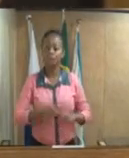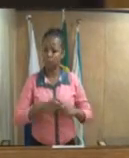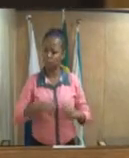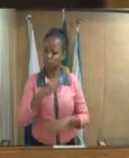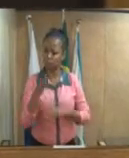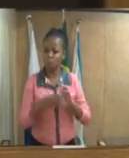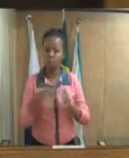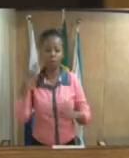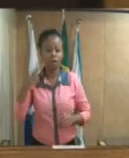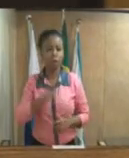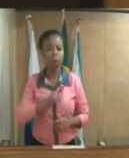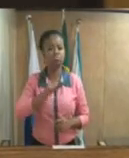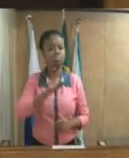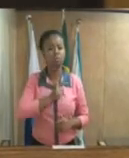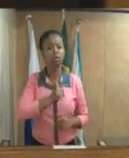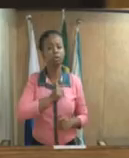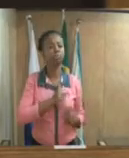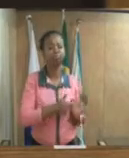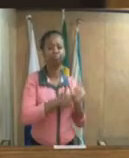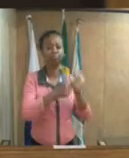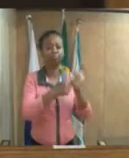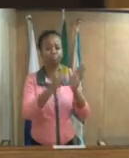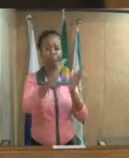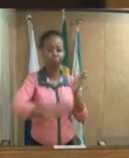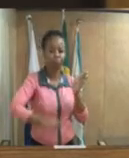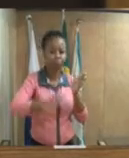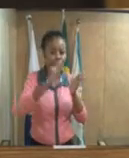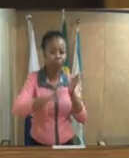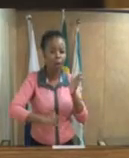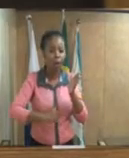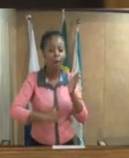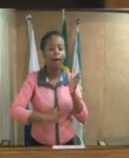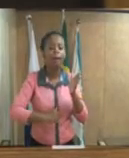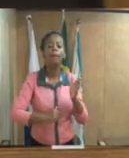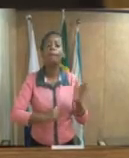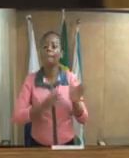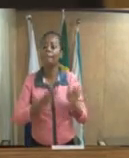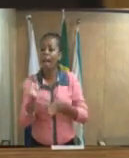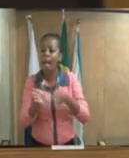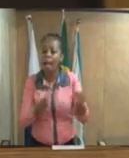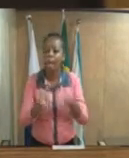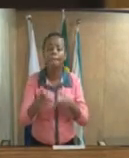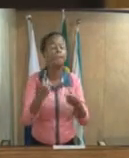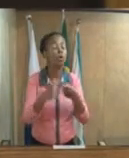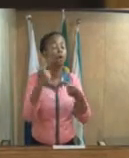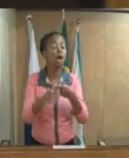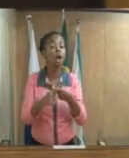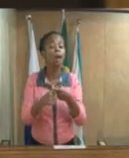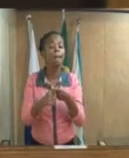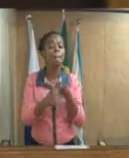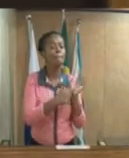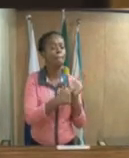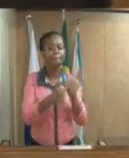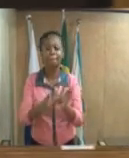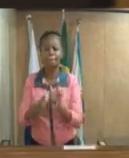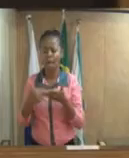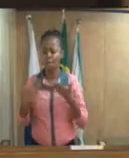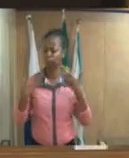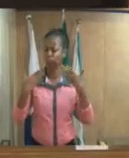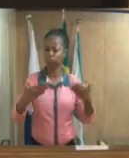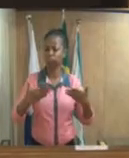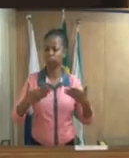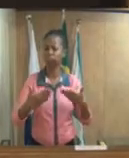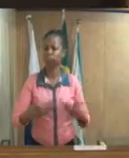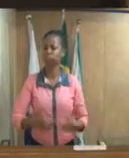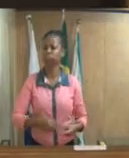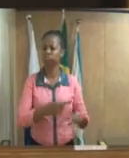requerimento. Porque mostrou compromisso com o povo. Mostrou que essa Câmara